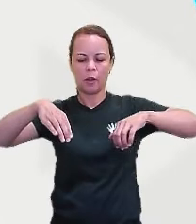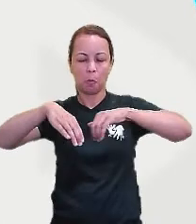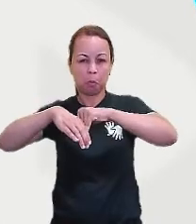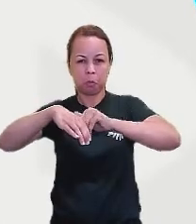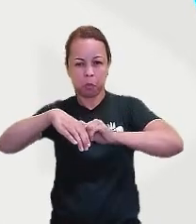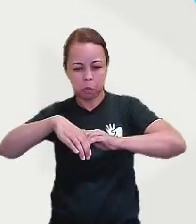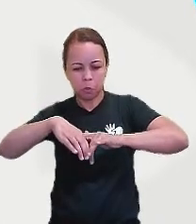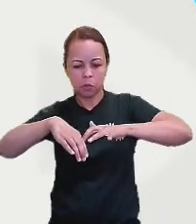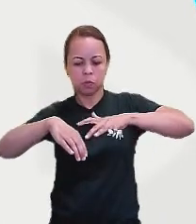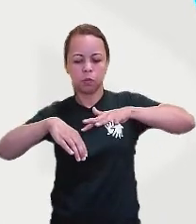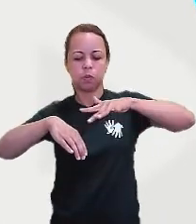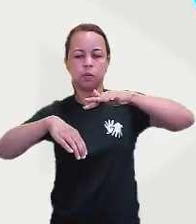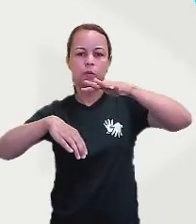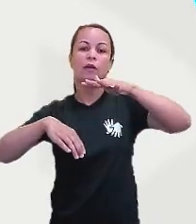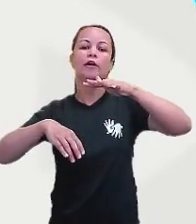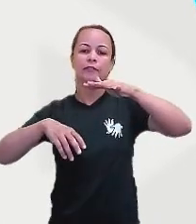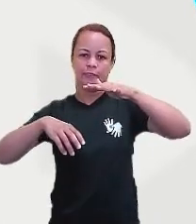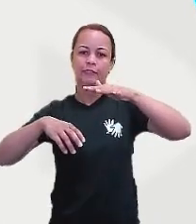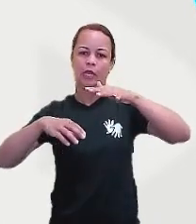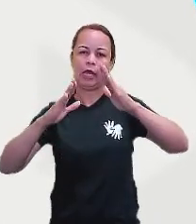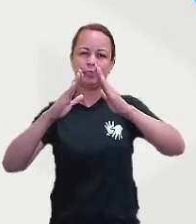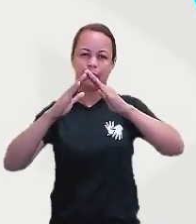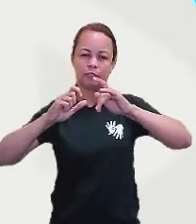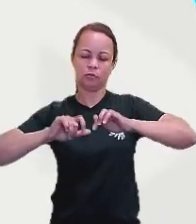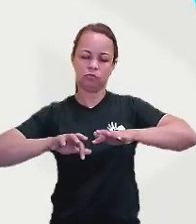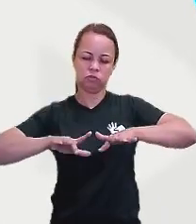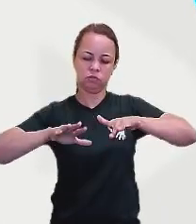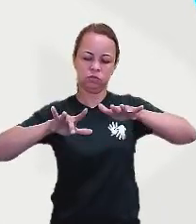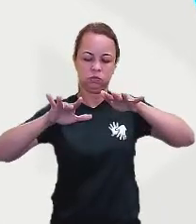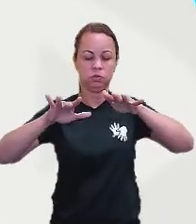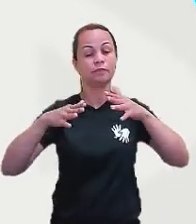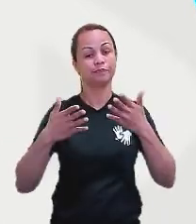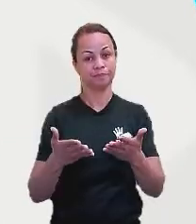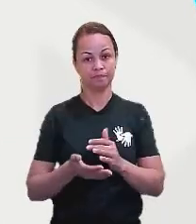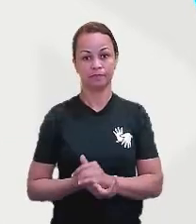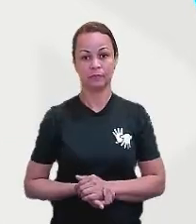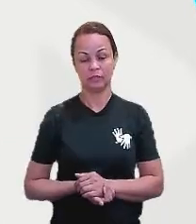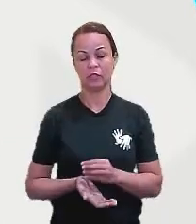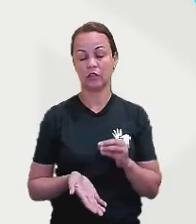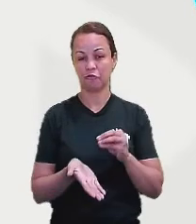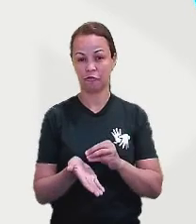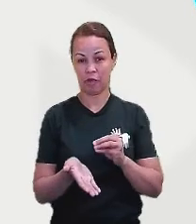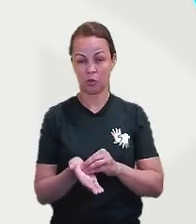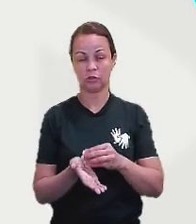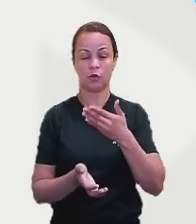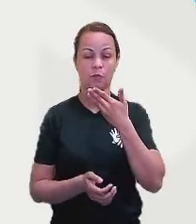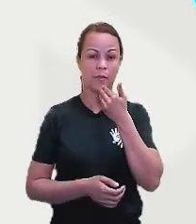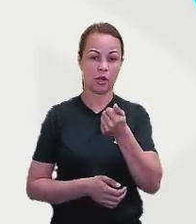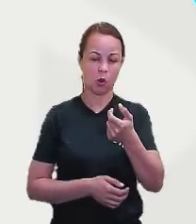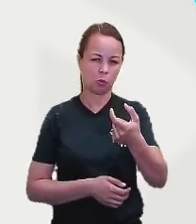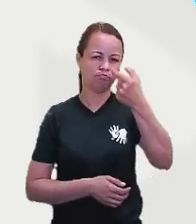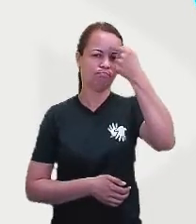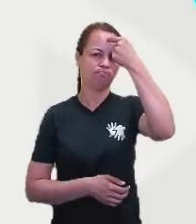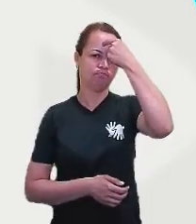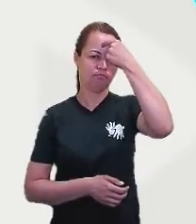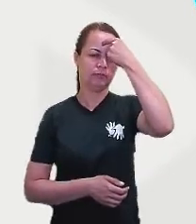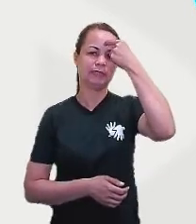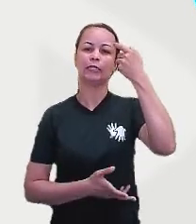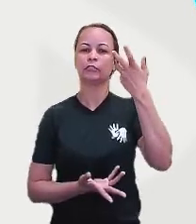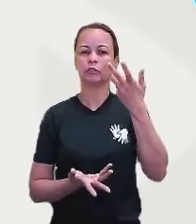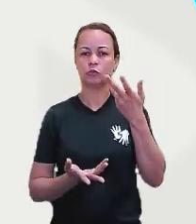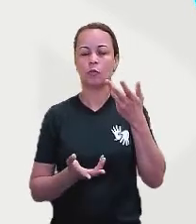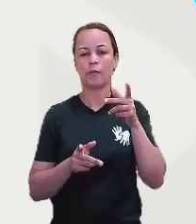vai alagar a casa das pessoas, né? Então, falta de fato uma melhor conscientização